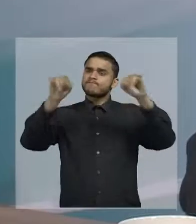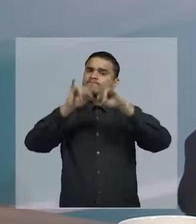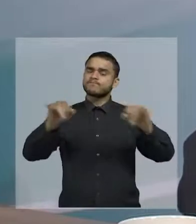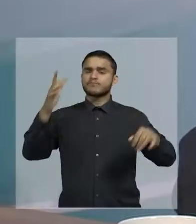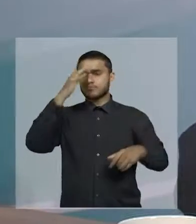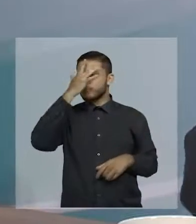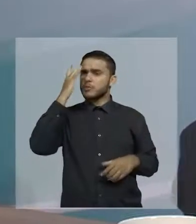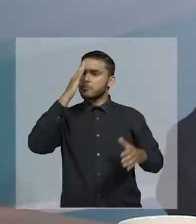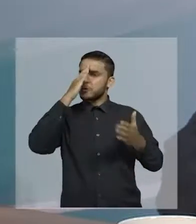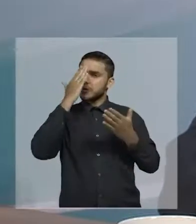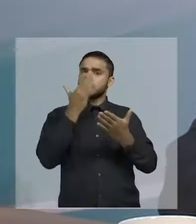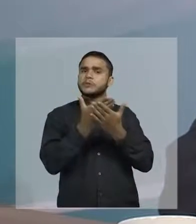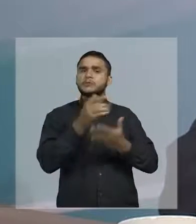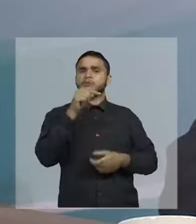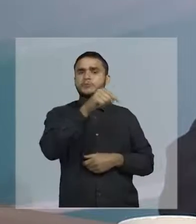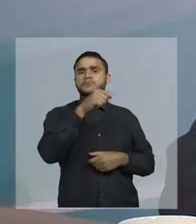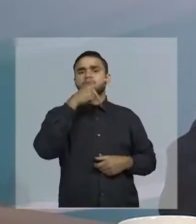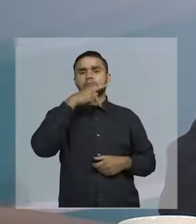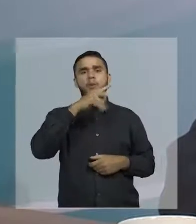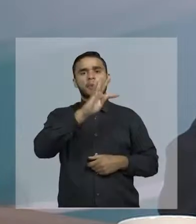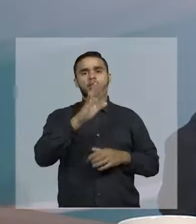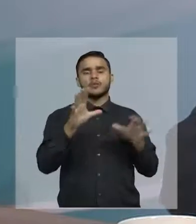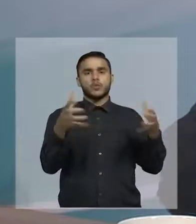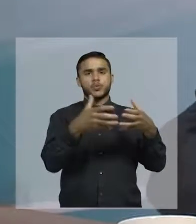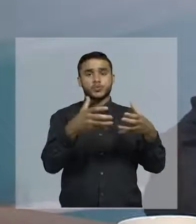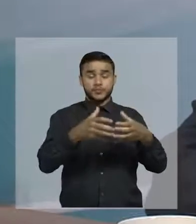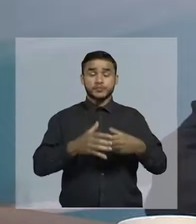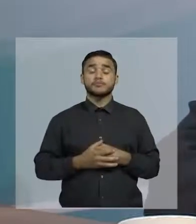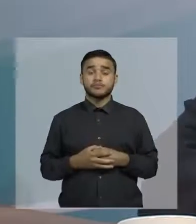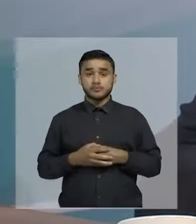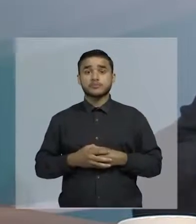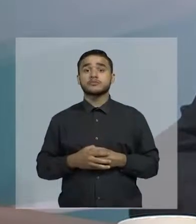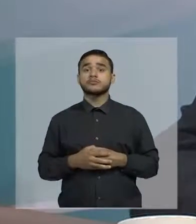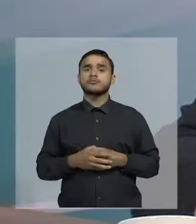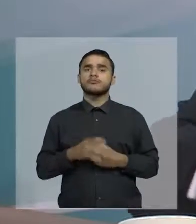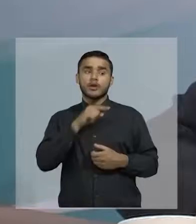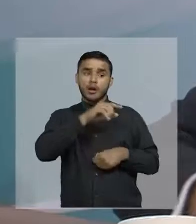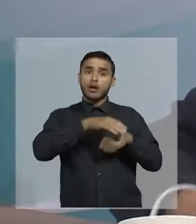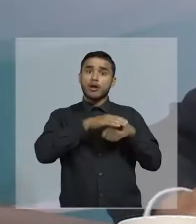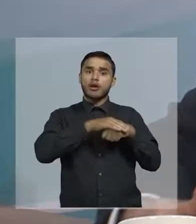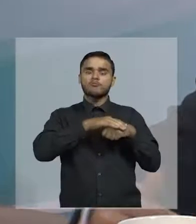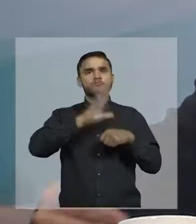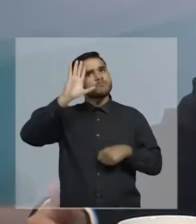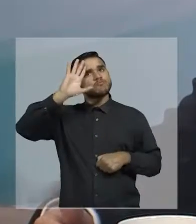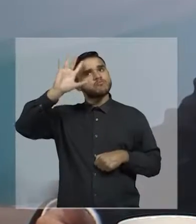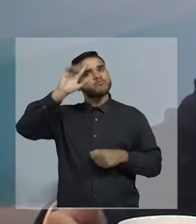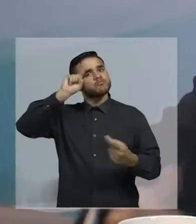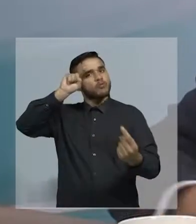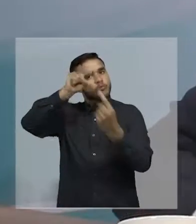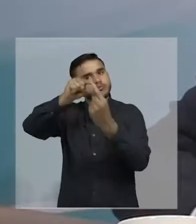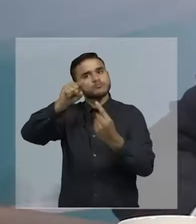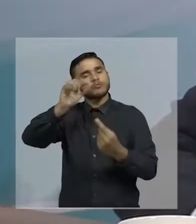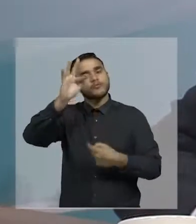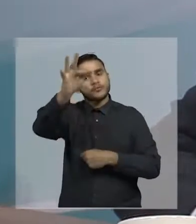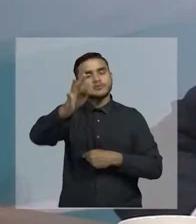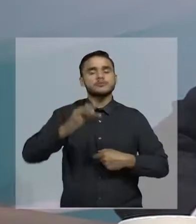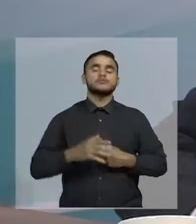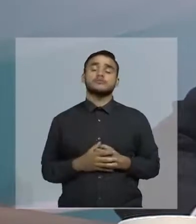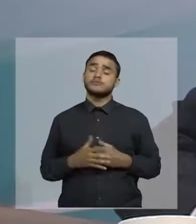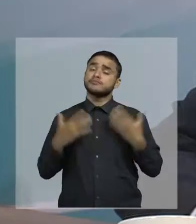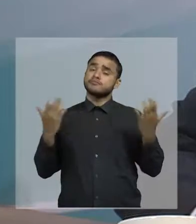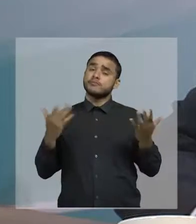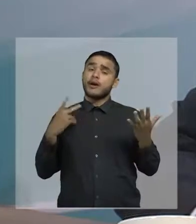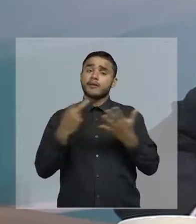muito forte sobre um segmento da sociedade. E essa dominação vai muito pela ideologia do partido. Claro,